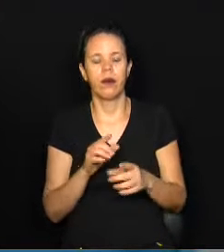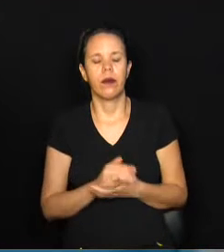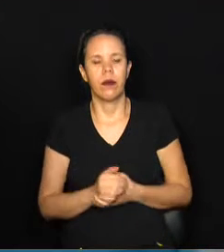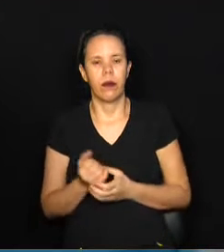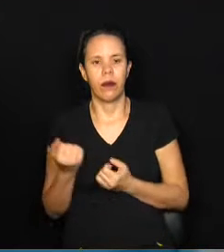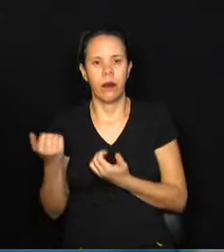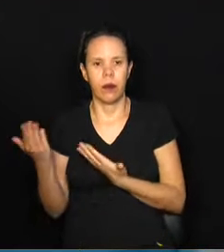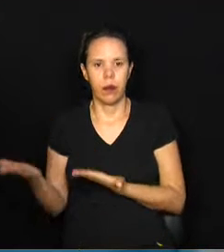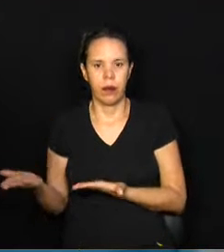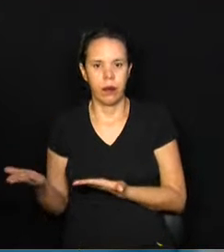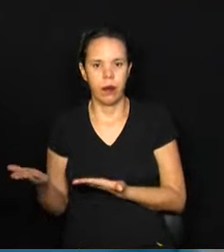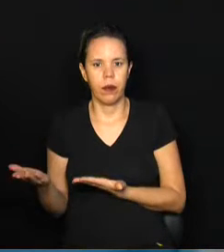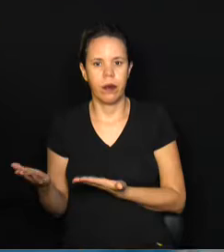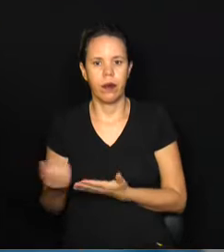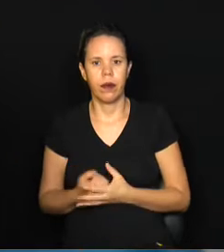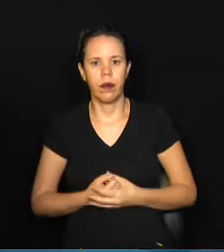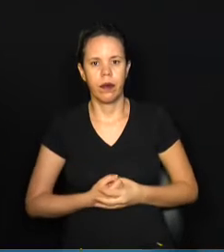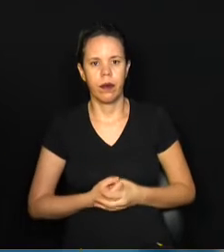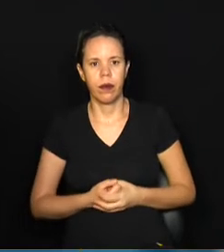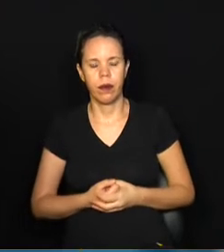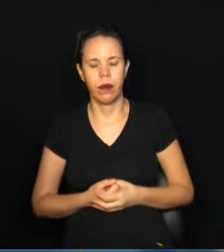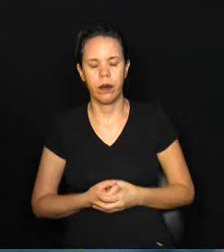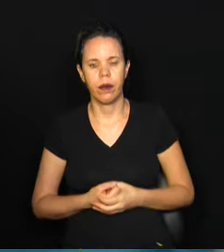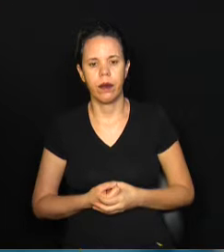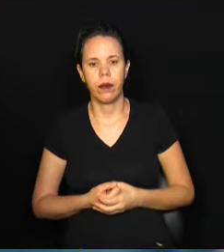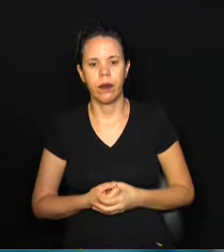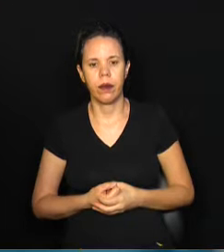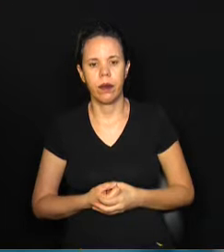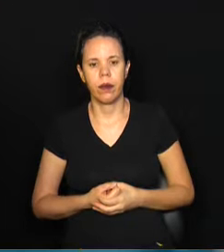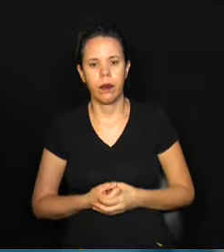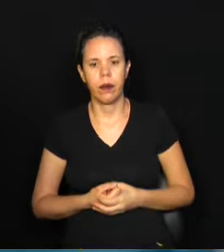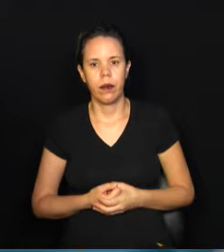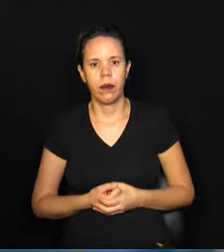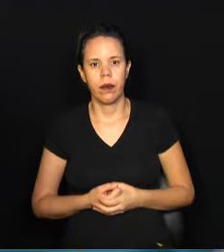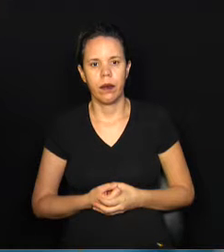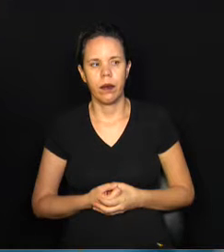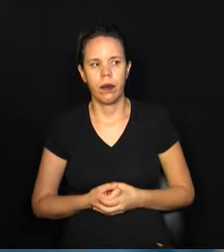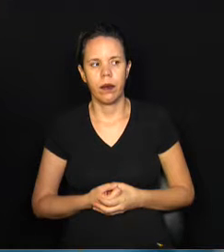seria comunicacão, sem a cedilha e sem o acento,